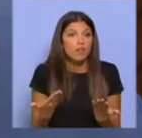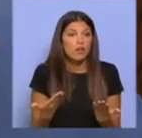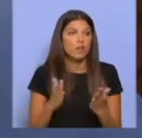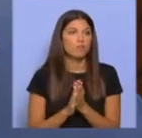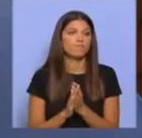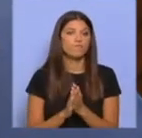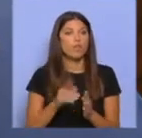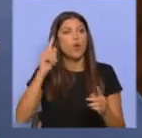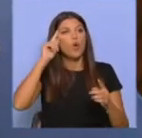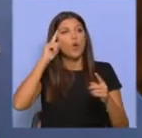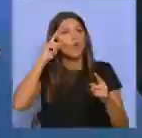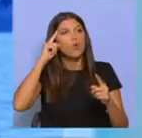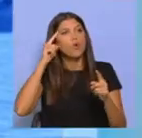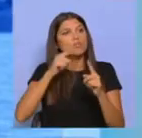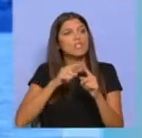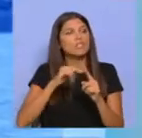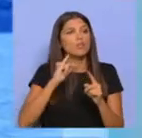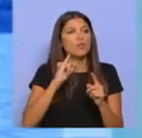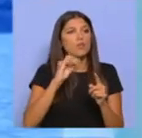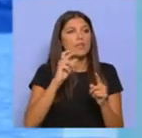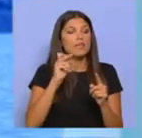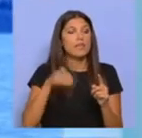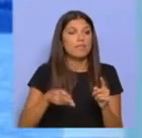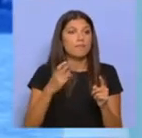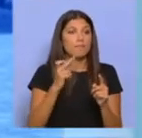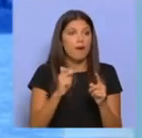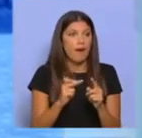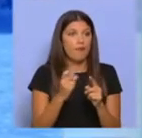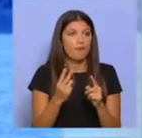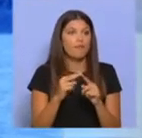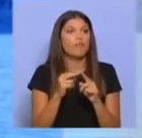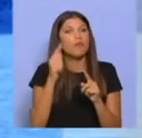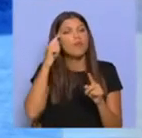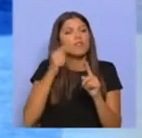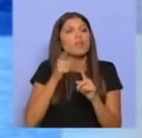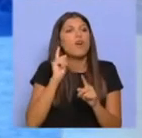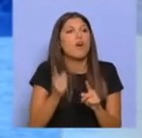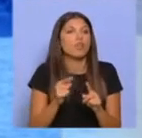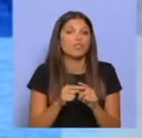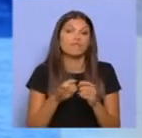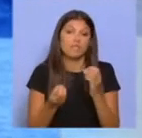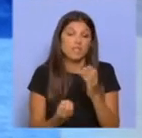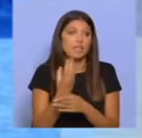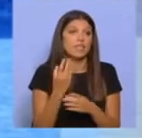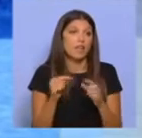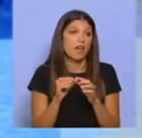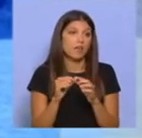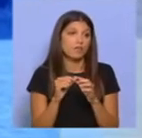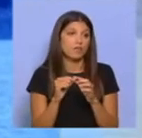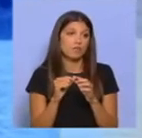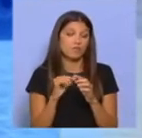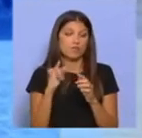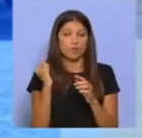criado com uma finalidade também, sim, nesta linha da Companhia de Jesus, caracteriza um bocadinho o